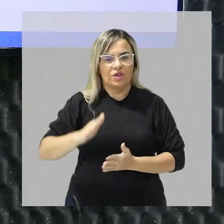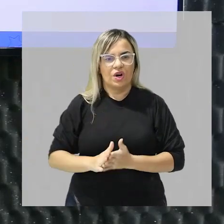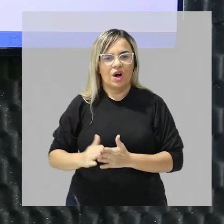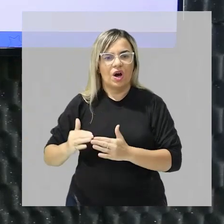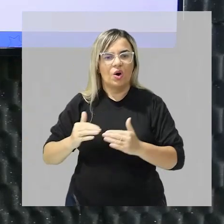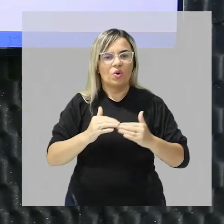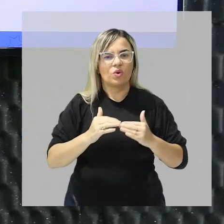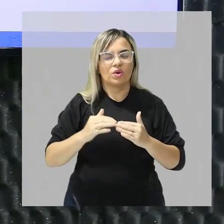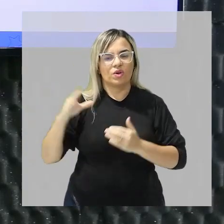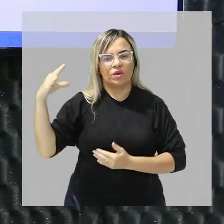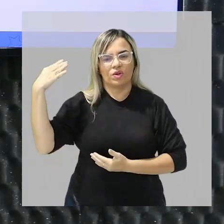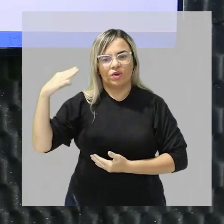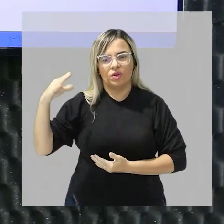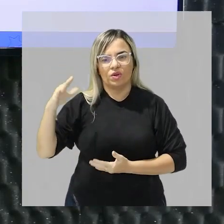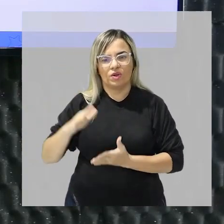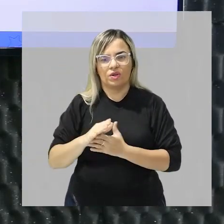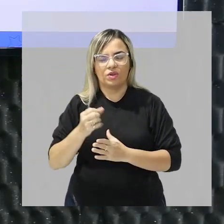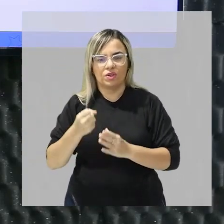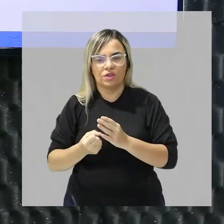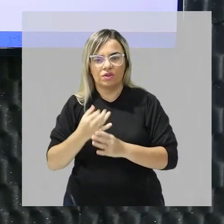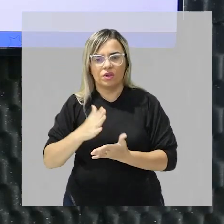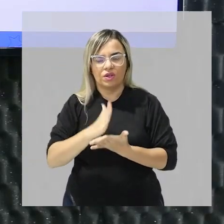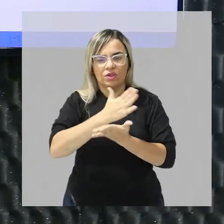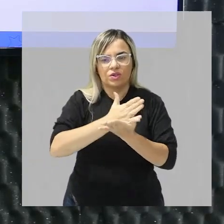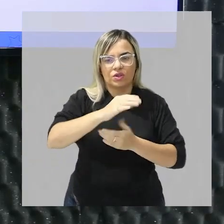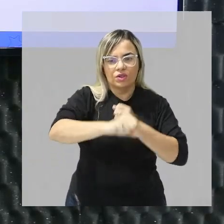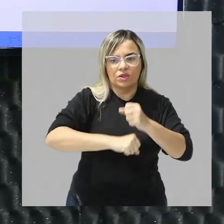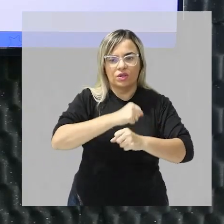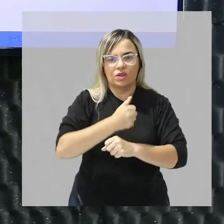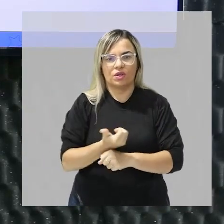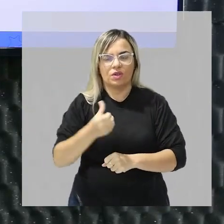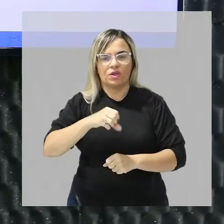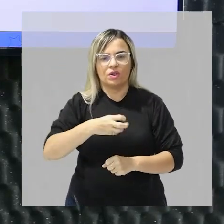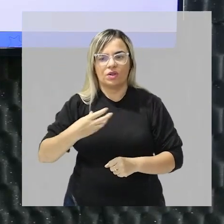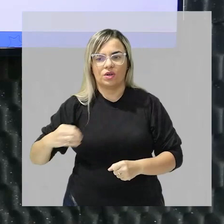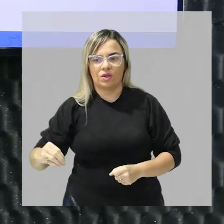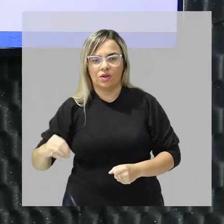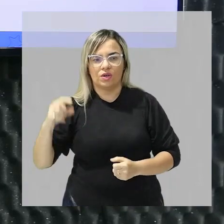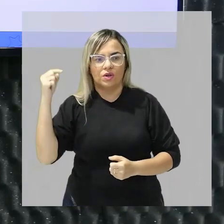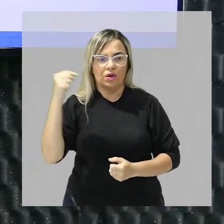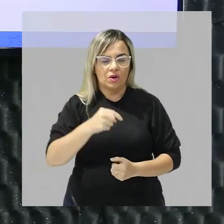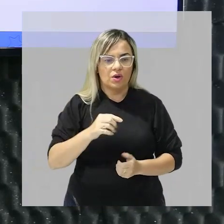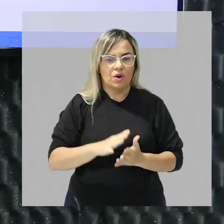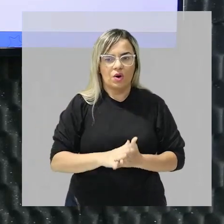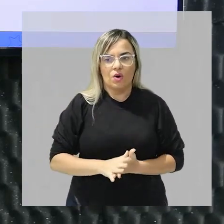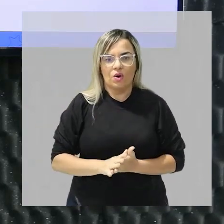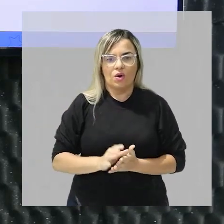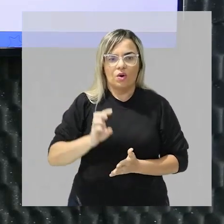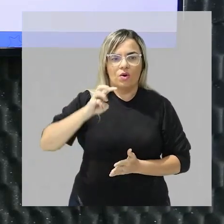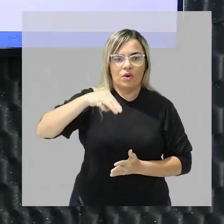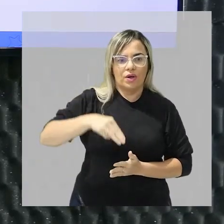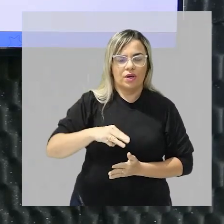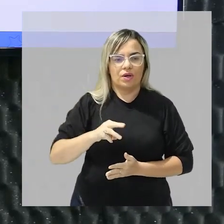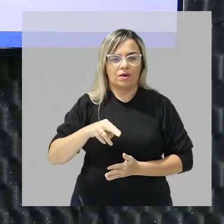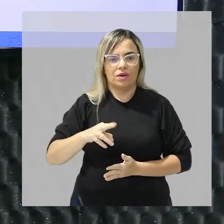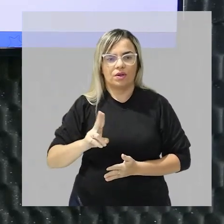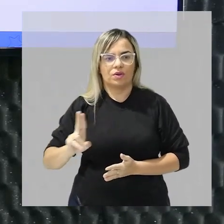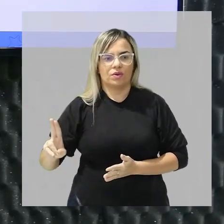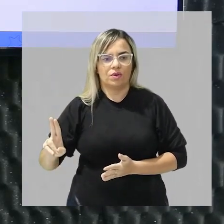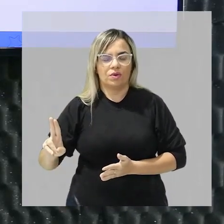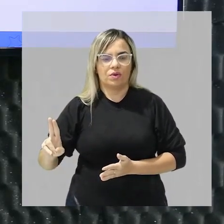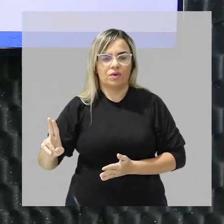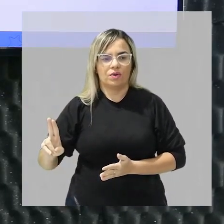científico, formado a partir dos anos 30. Por um lado, o MNU, Movimento Negro